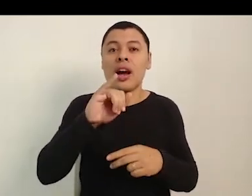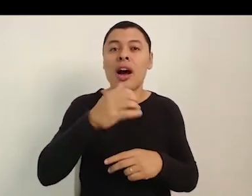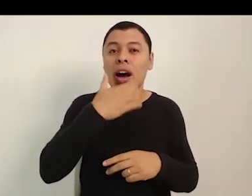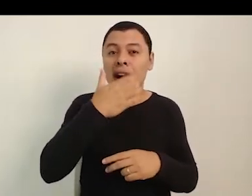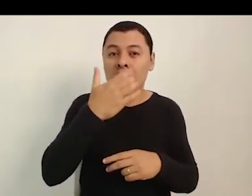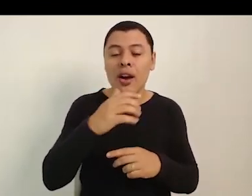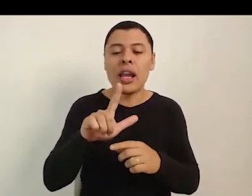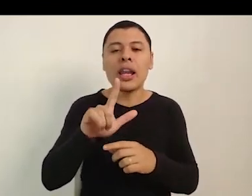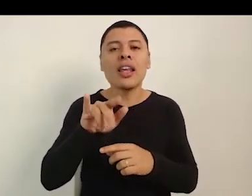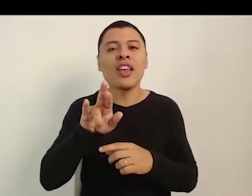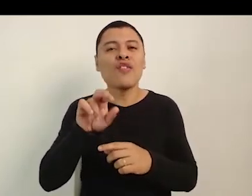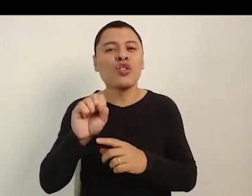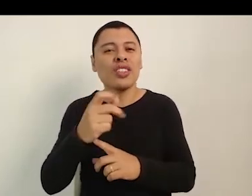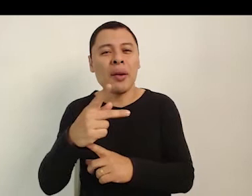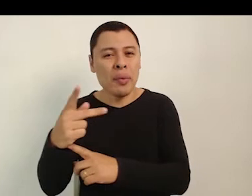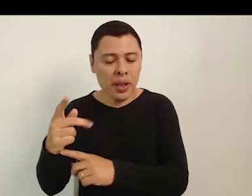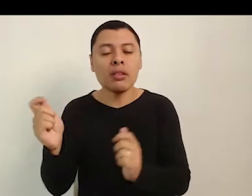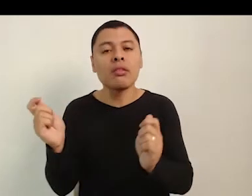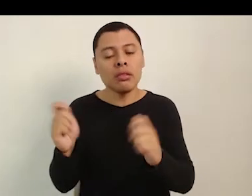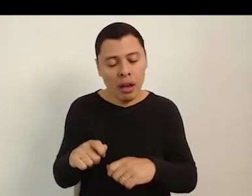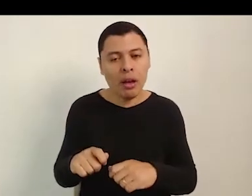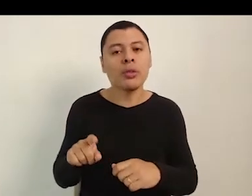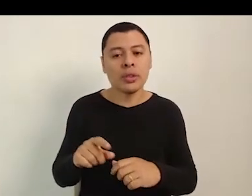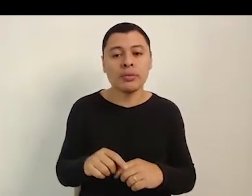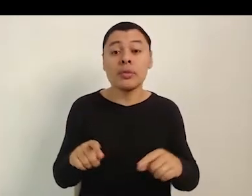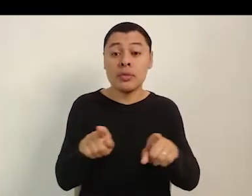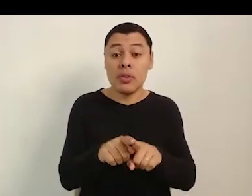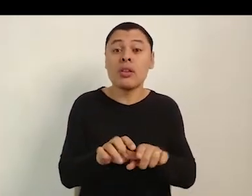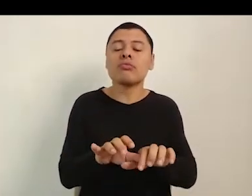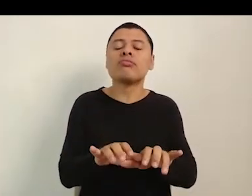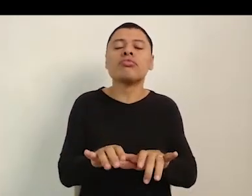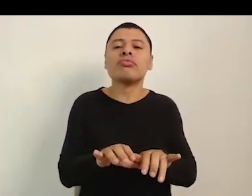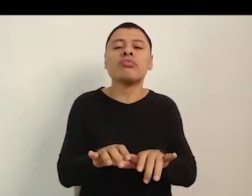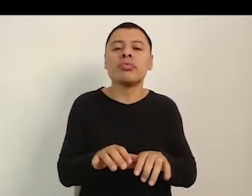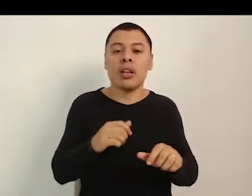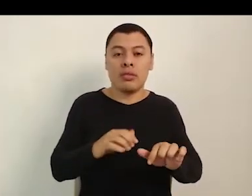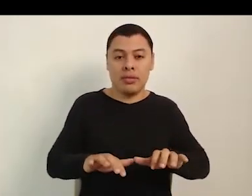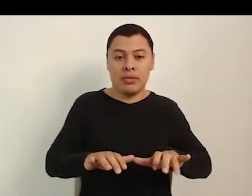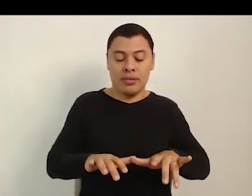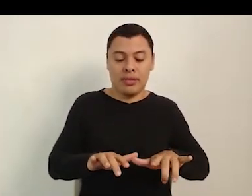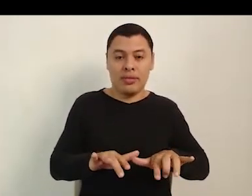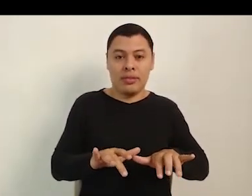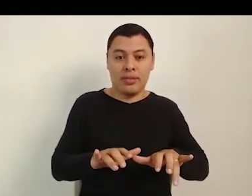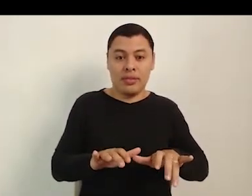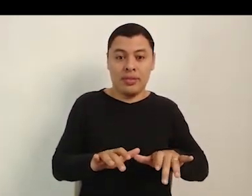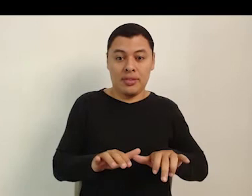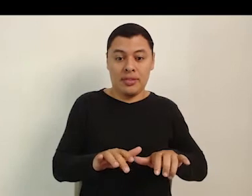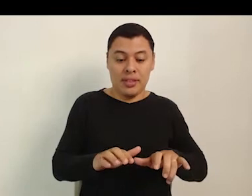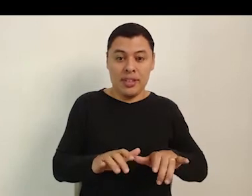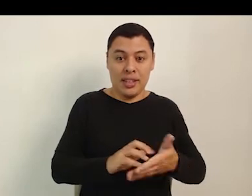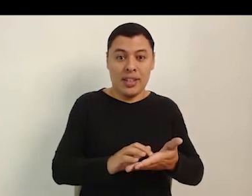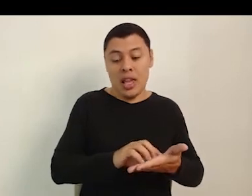Para os modelos que possuem teclas, é possível escrever em Braille. Na tela, veremos o texto em tinta.